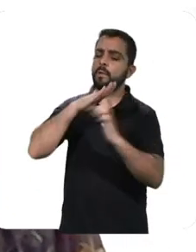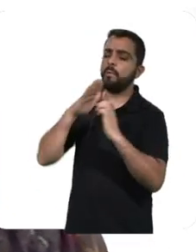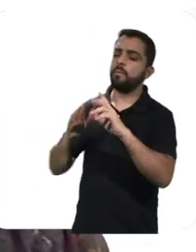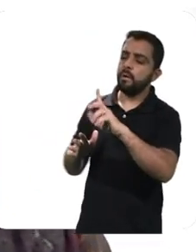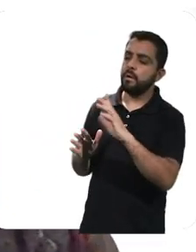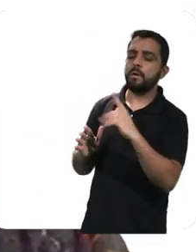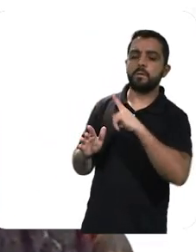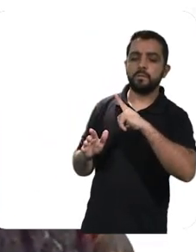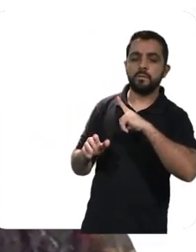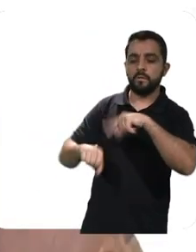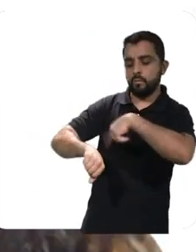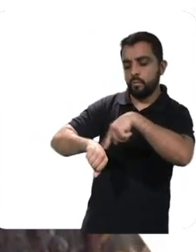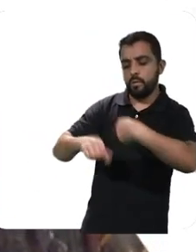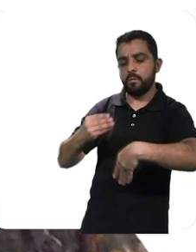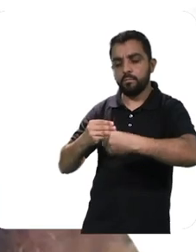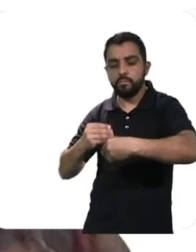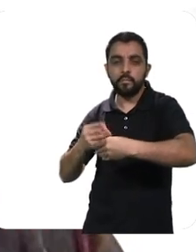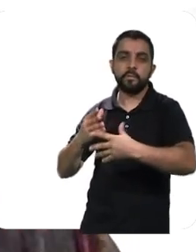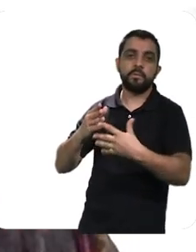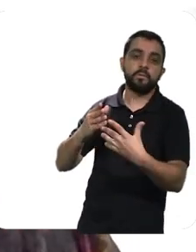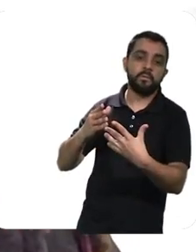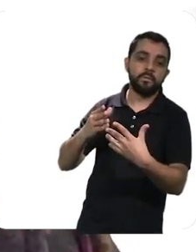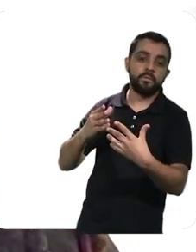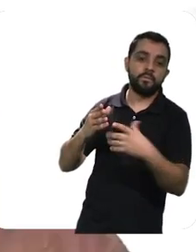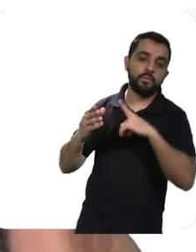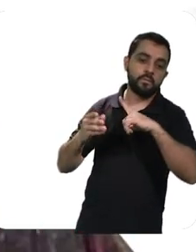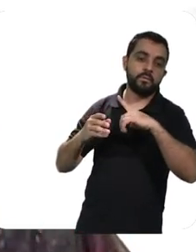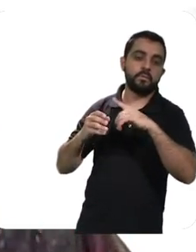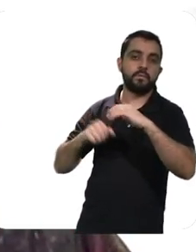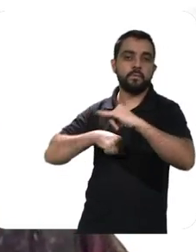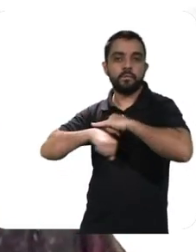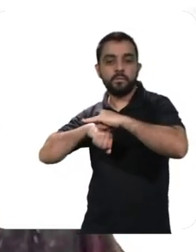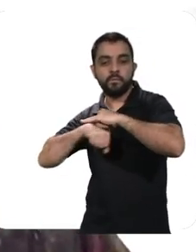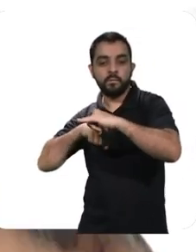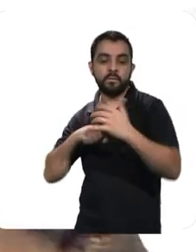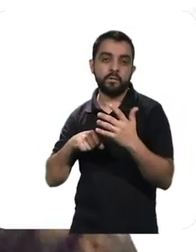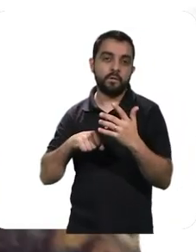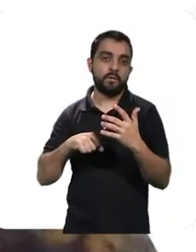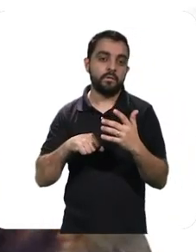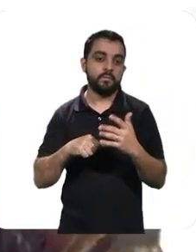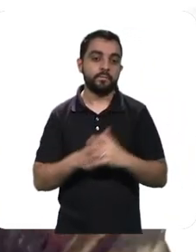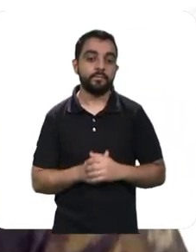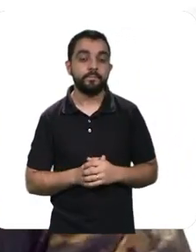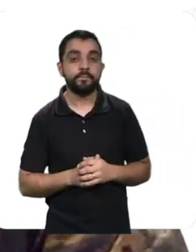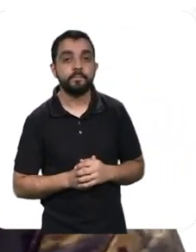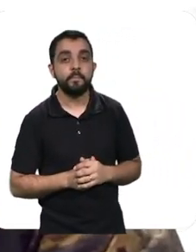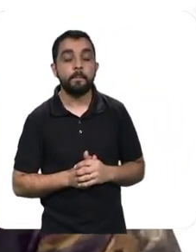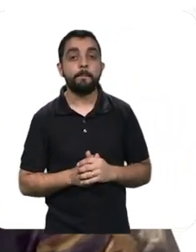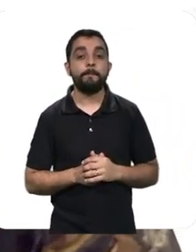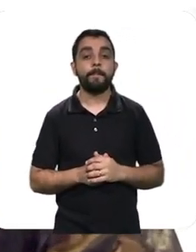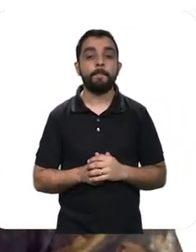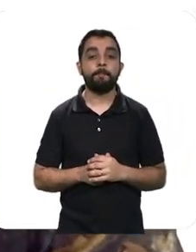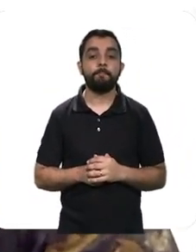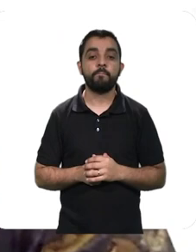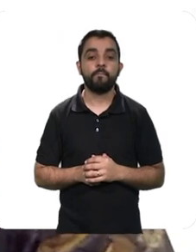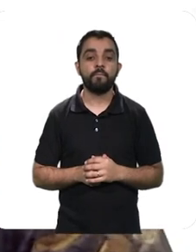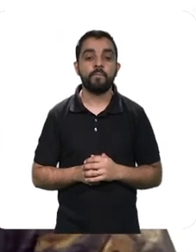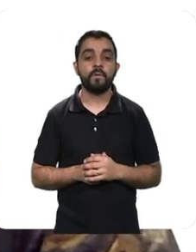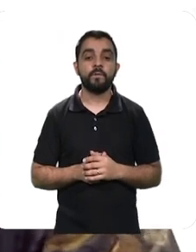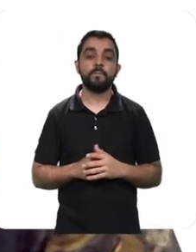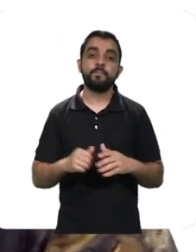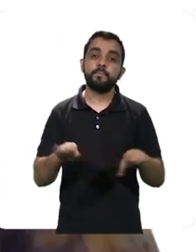as empresas falaram que iam reduzir a carga de trabalho, mas mais o trabalho ia ficar remoto.